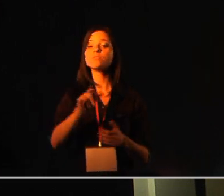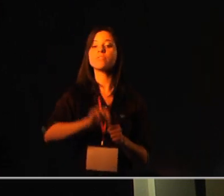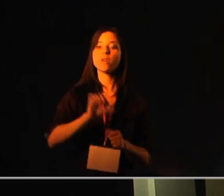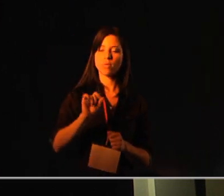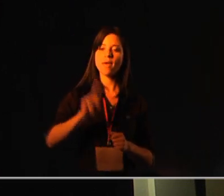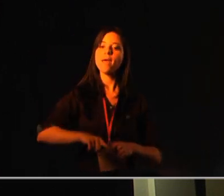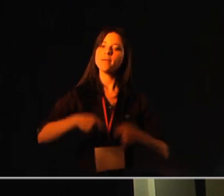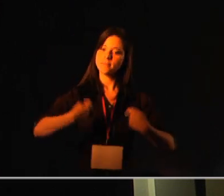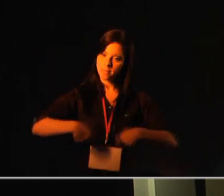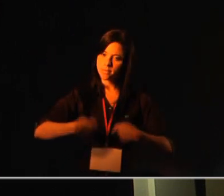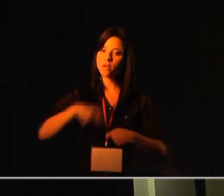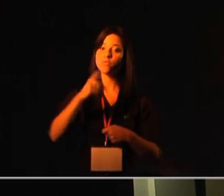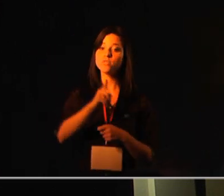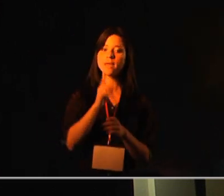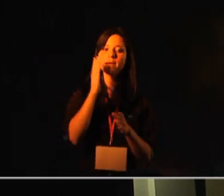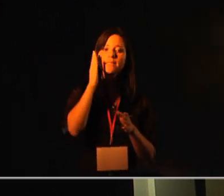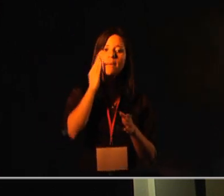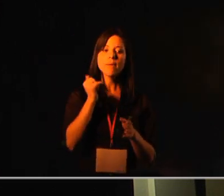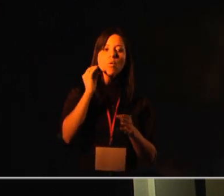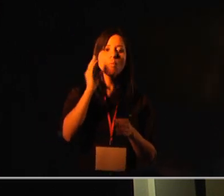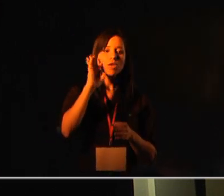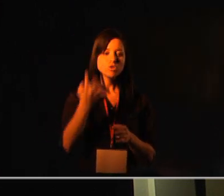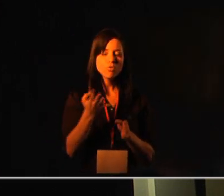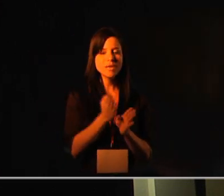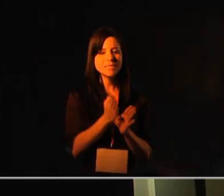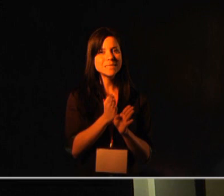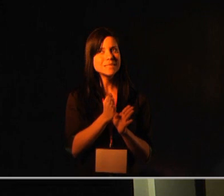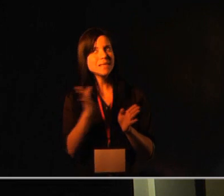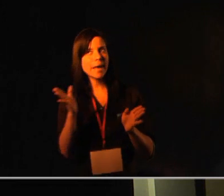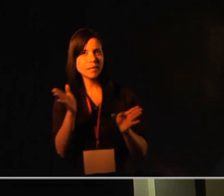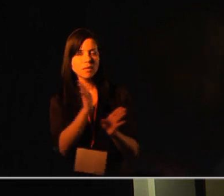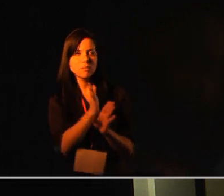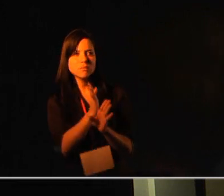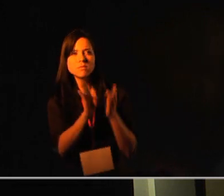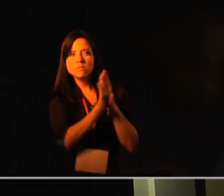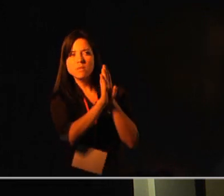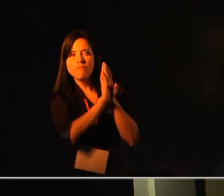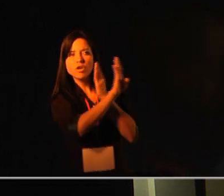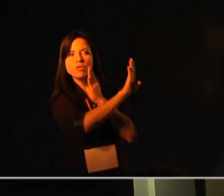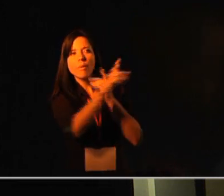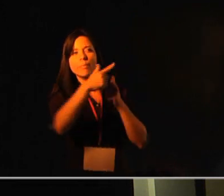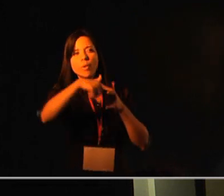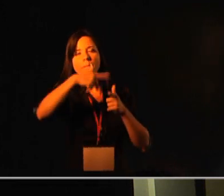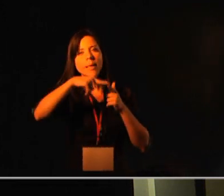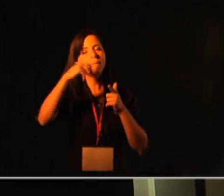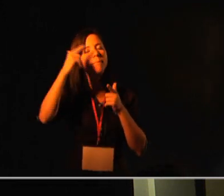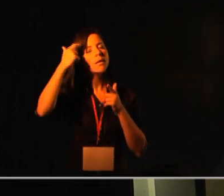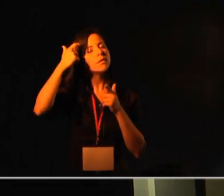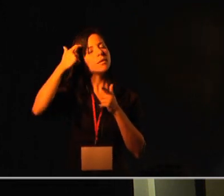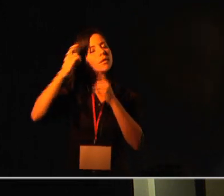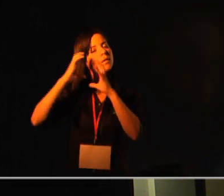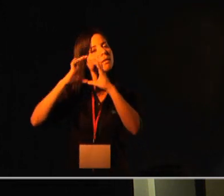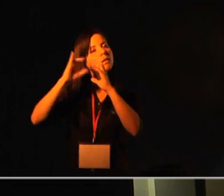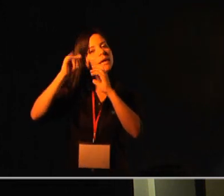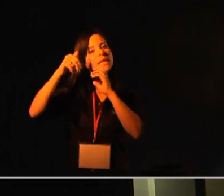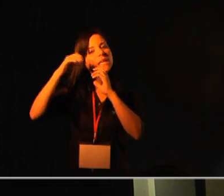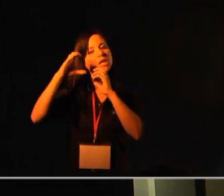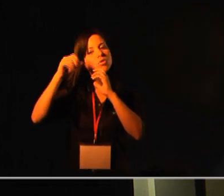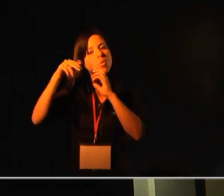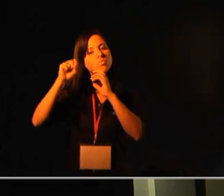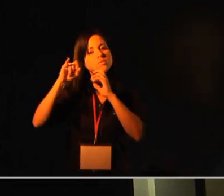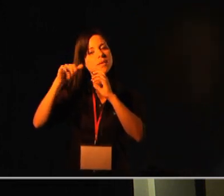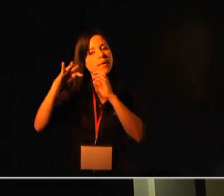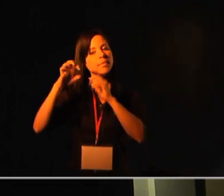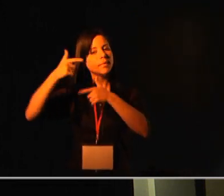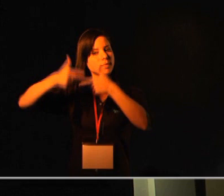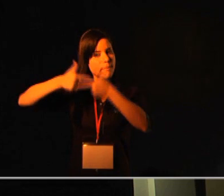é necessário sair daquele problema um pouco, né, para deixar o seu inconsciente trabalhar. Né? Até